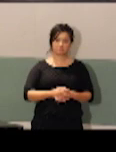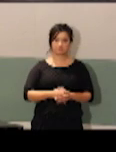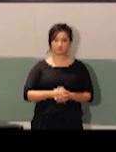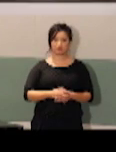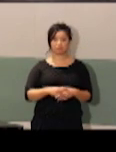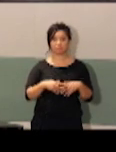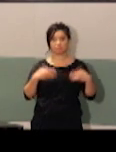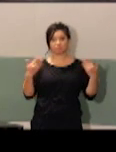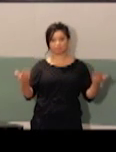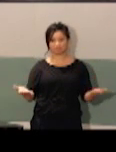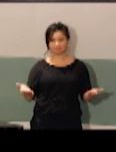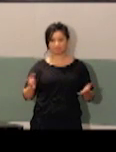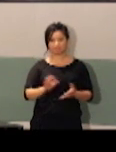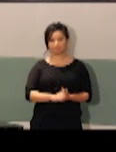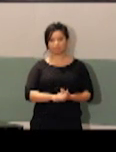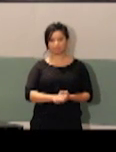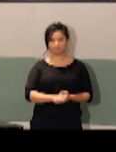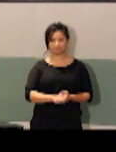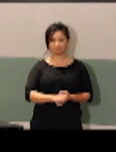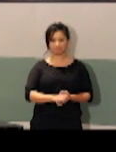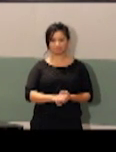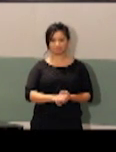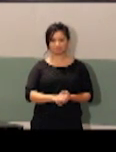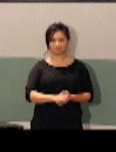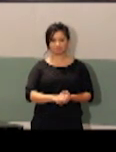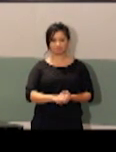a pergunta...